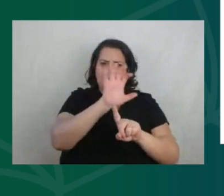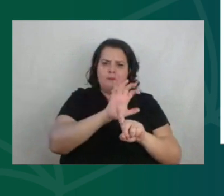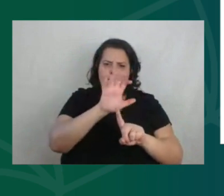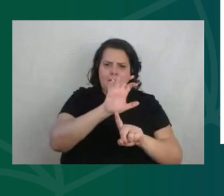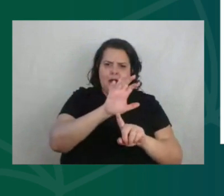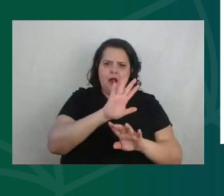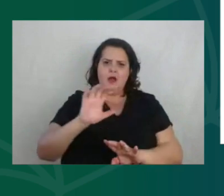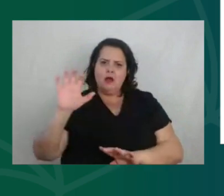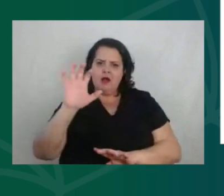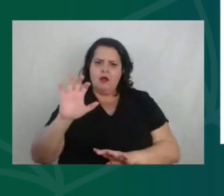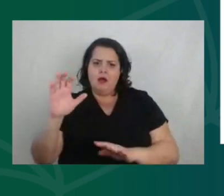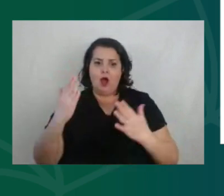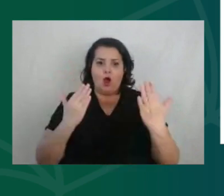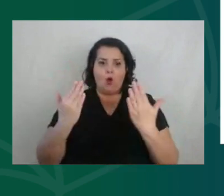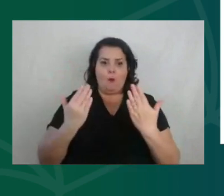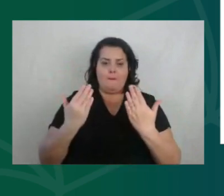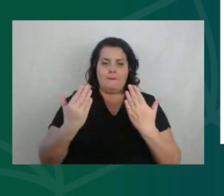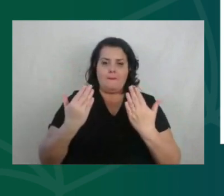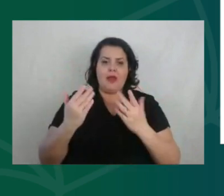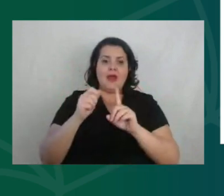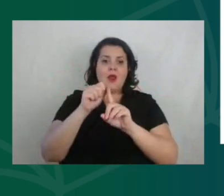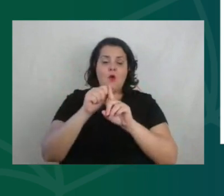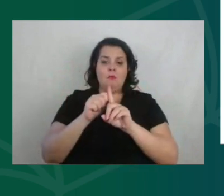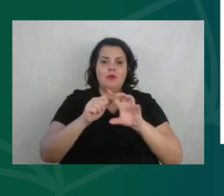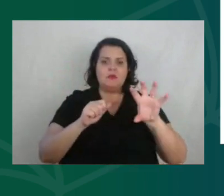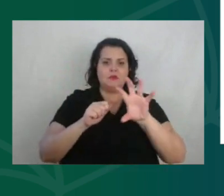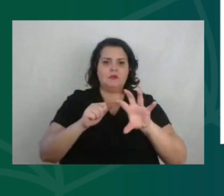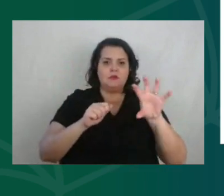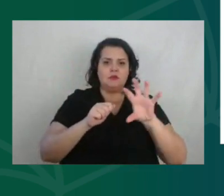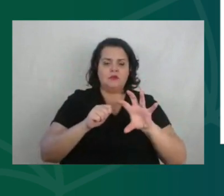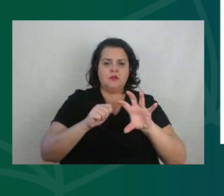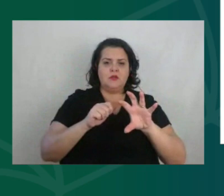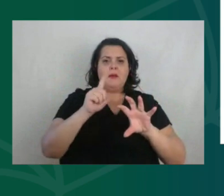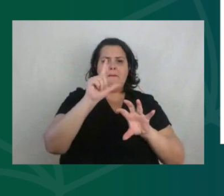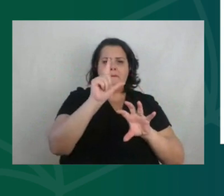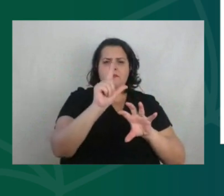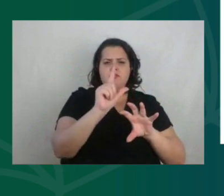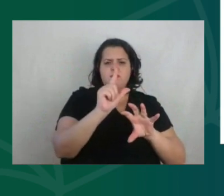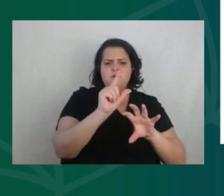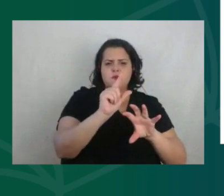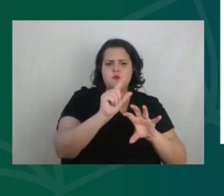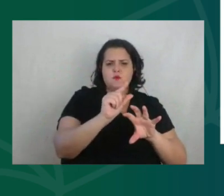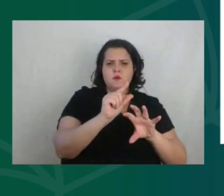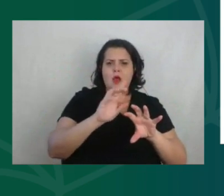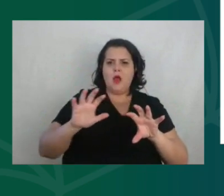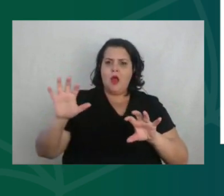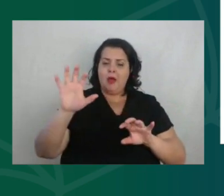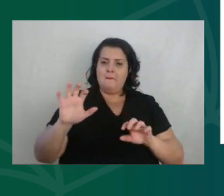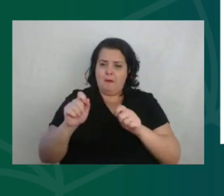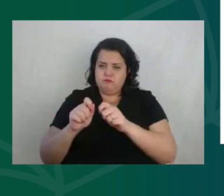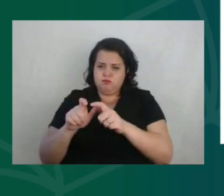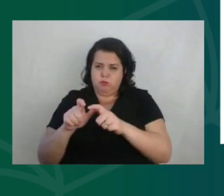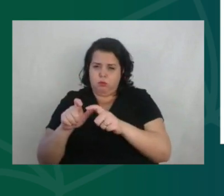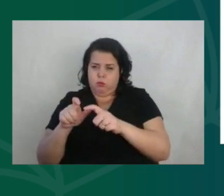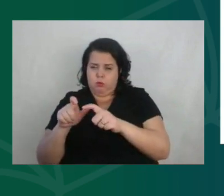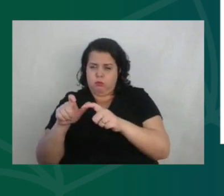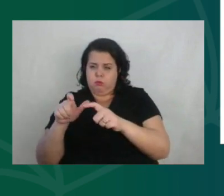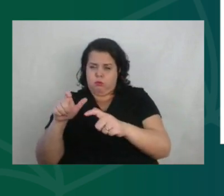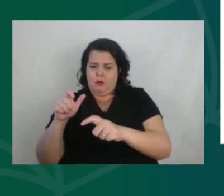vermelhinho, maior número de casos. Vejam que o mapa de um mês atrás e agora praticamente todas